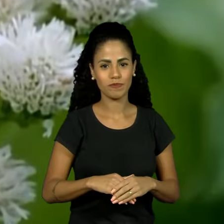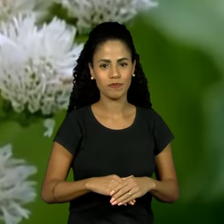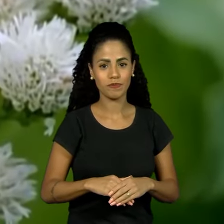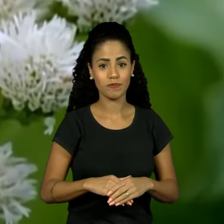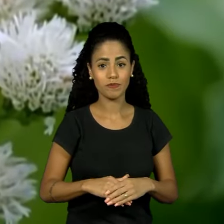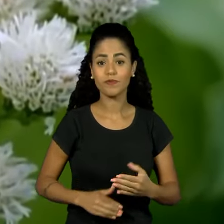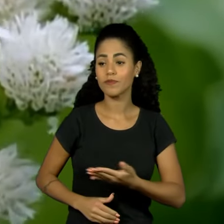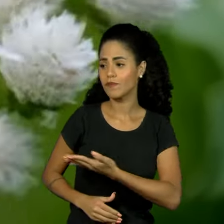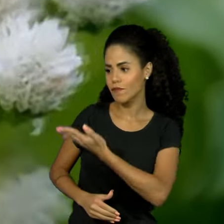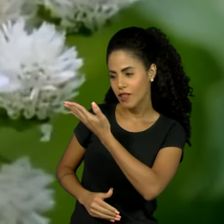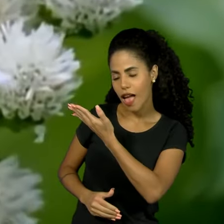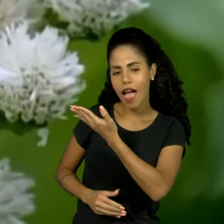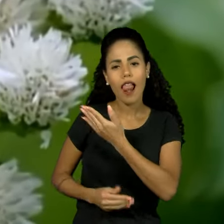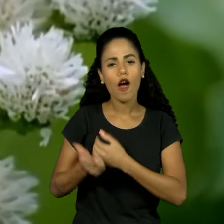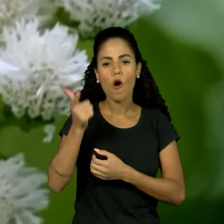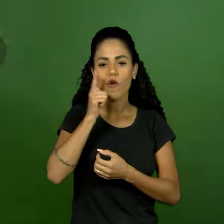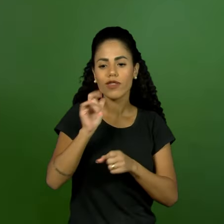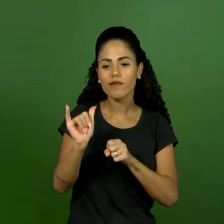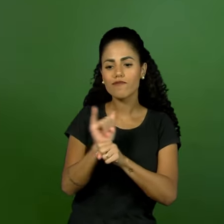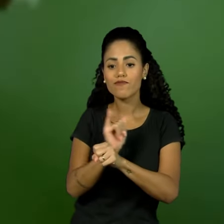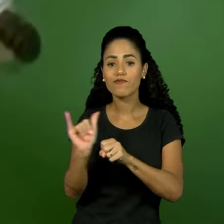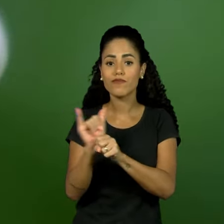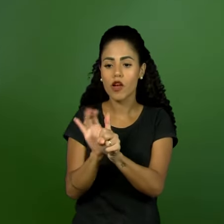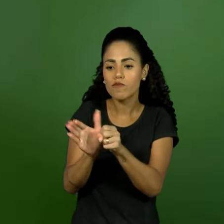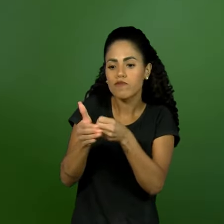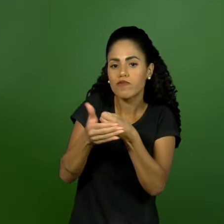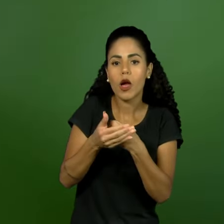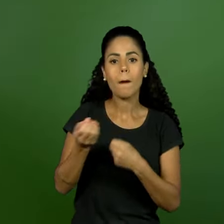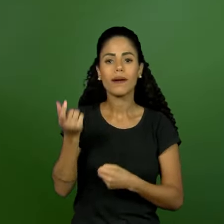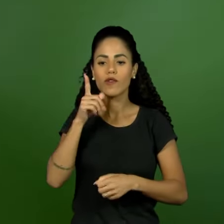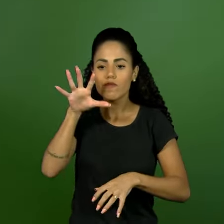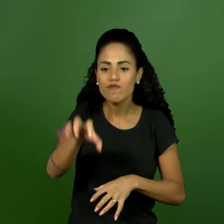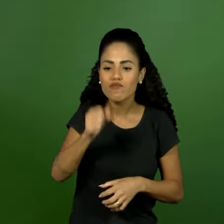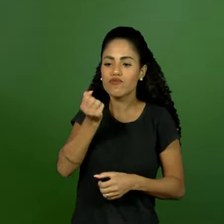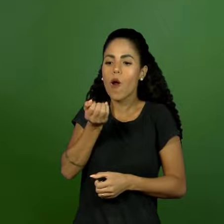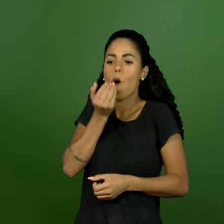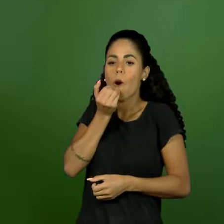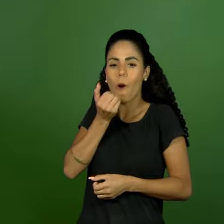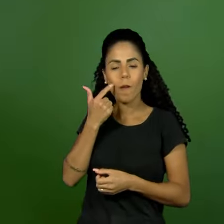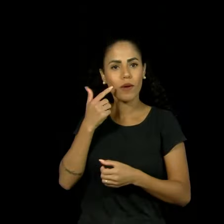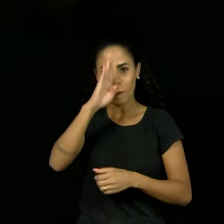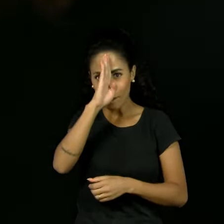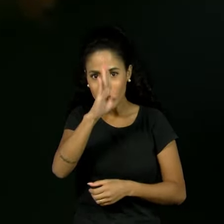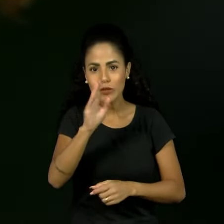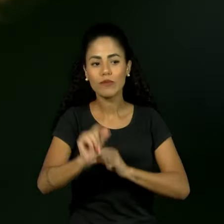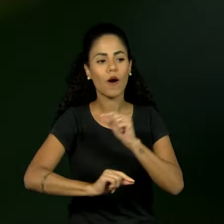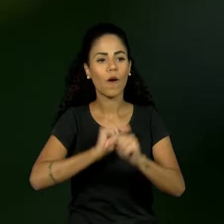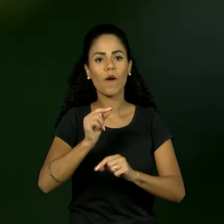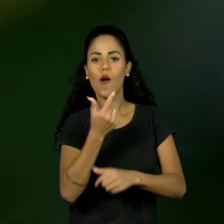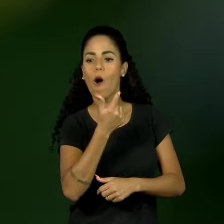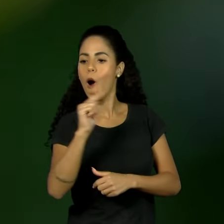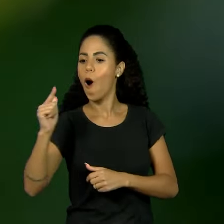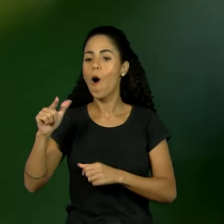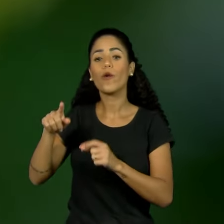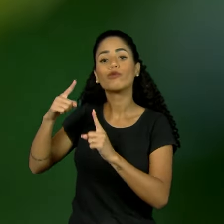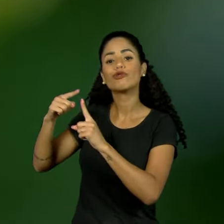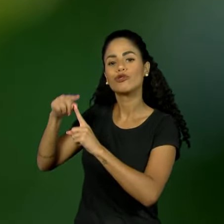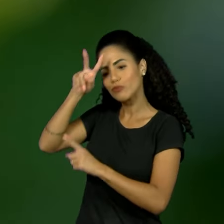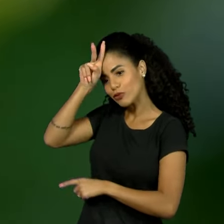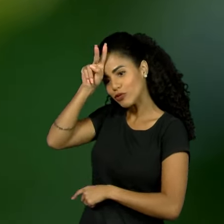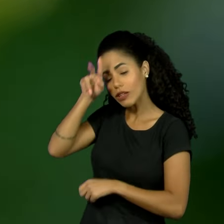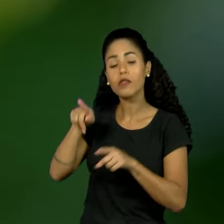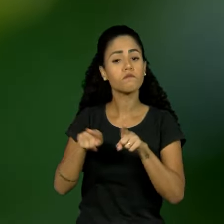Essa camuflagem é uma estratégia conhecida para capturar presas, que são principalmente outros insetos.